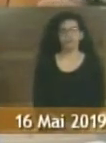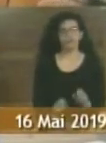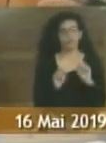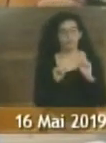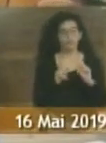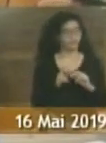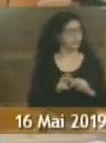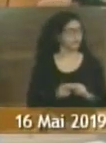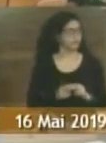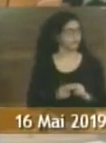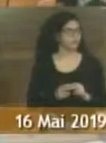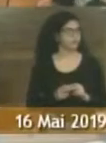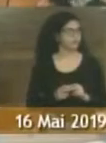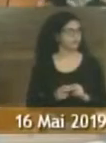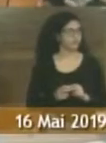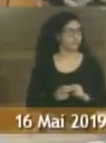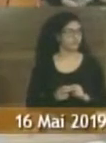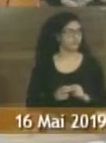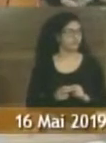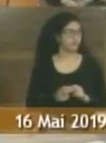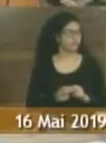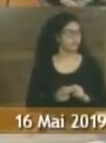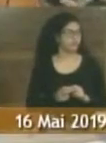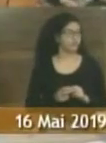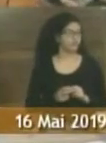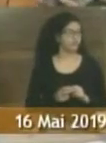Aprovado por 9 votos.